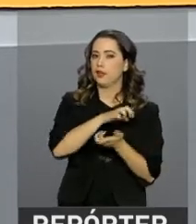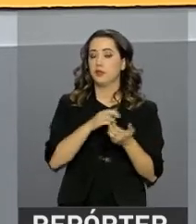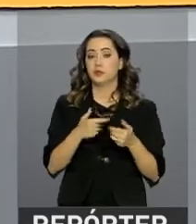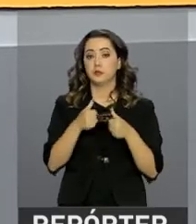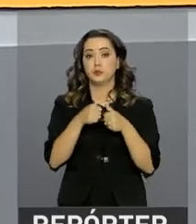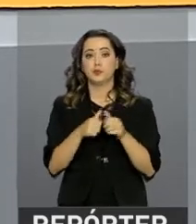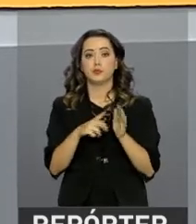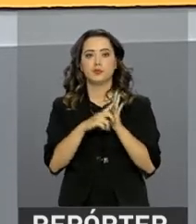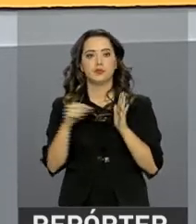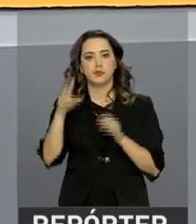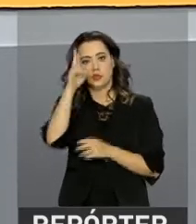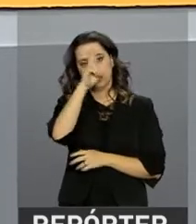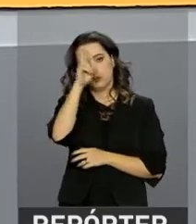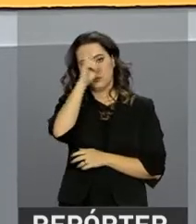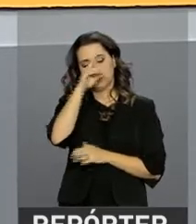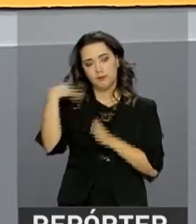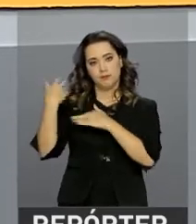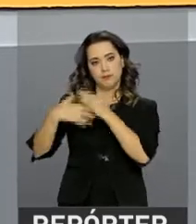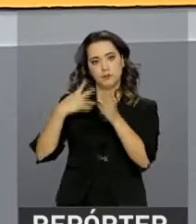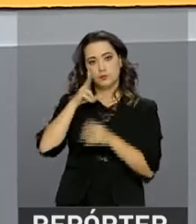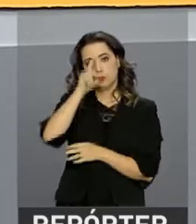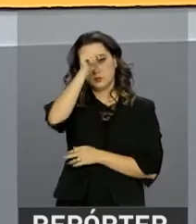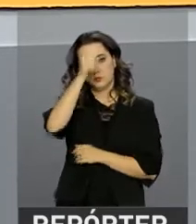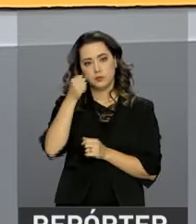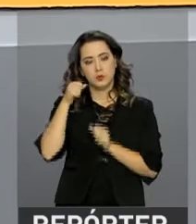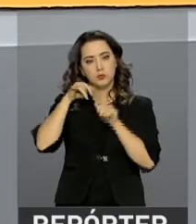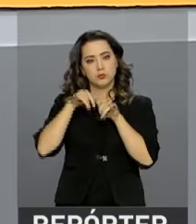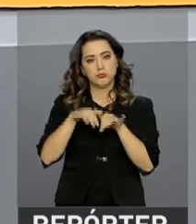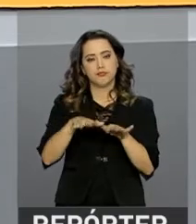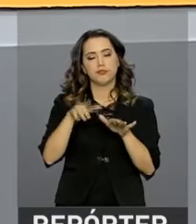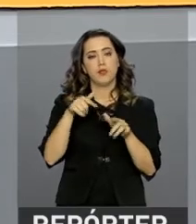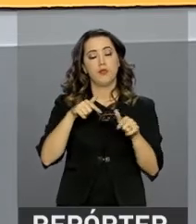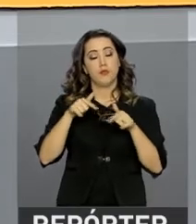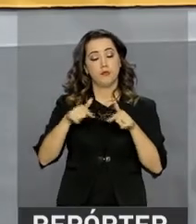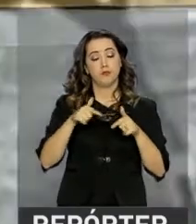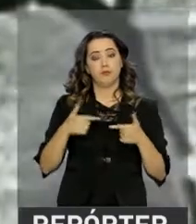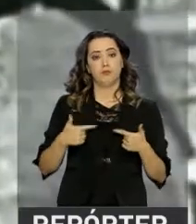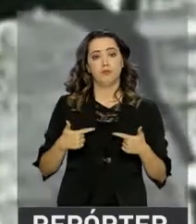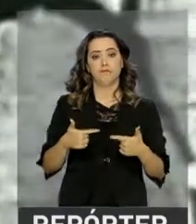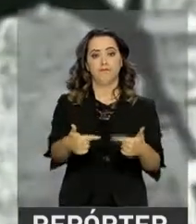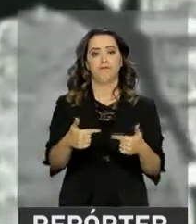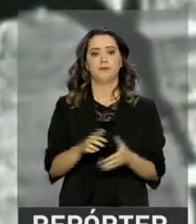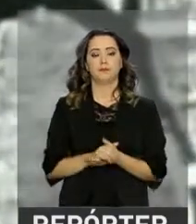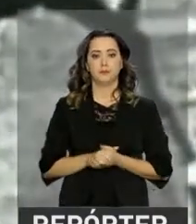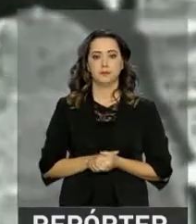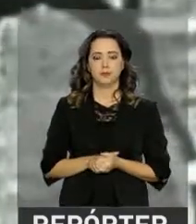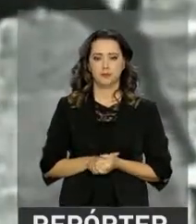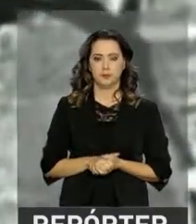Planalto e relembra a trajetória da Força Expedicionária Brasileira.